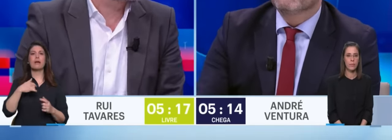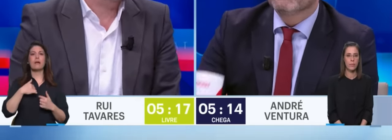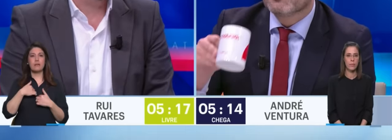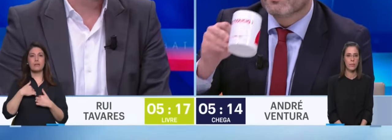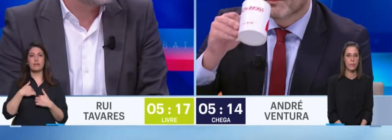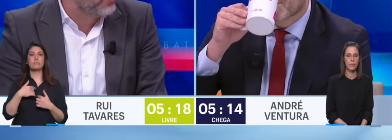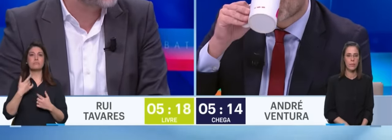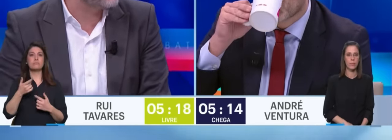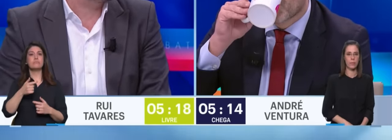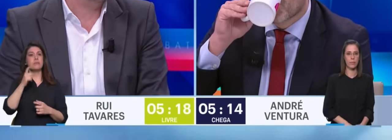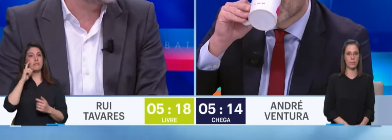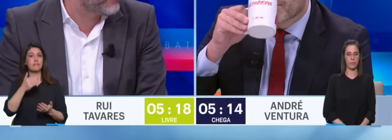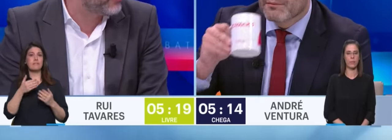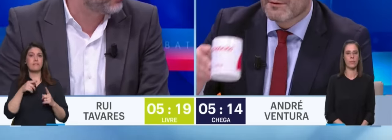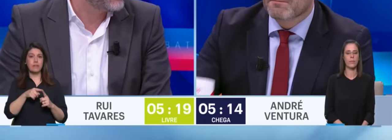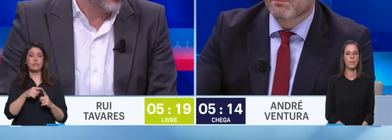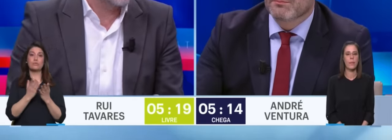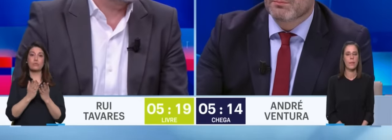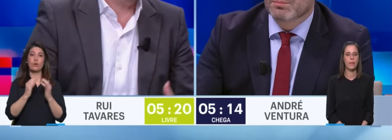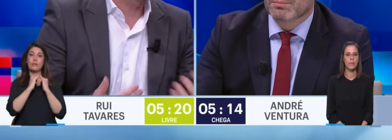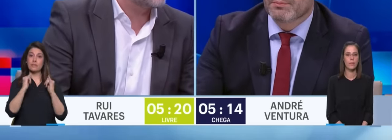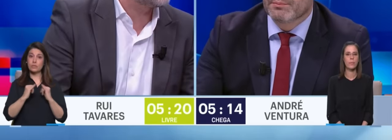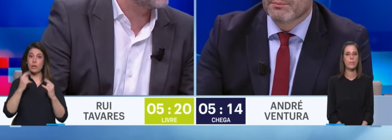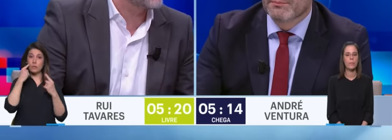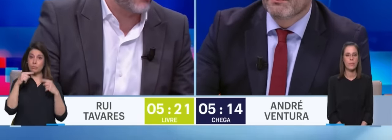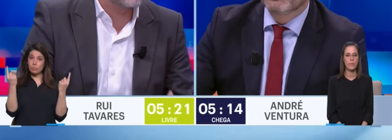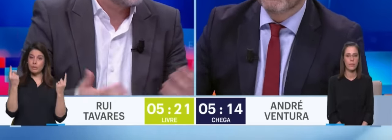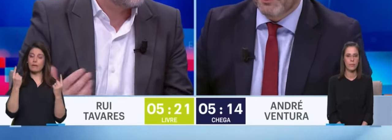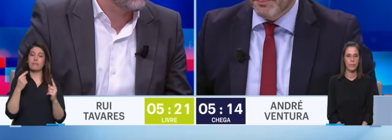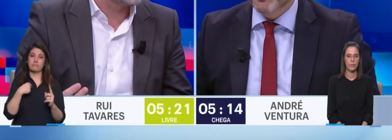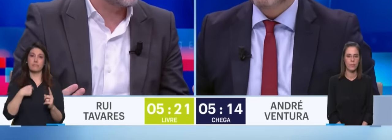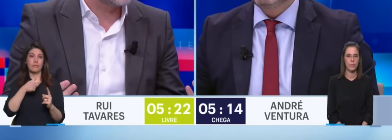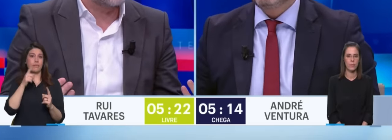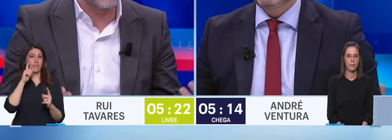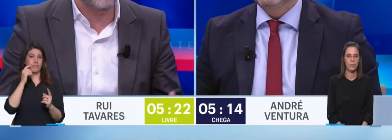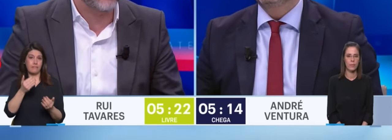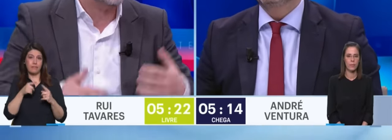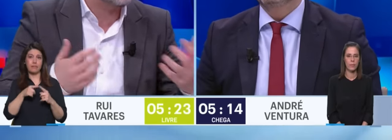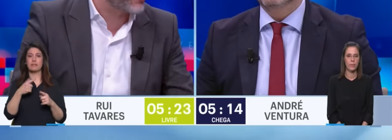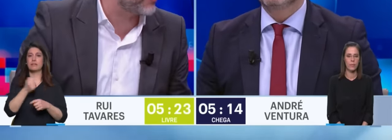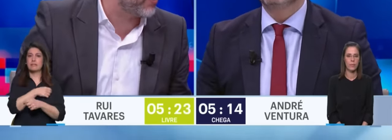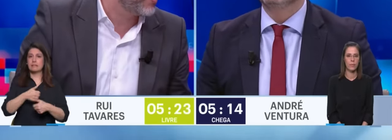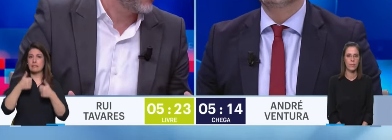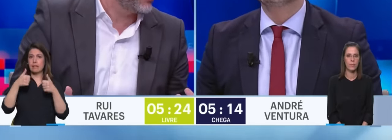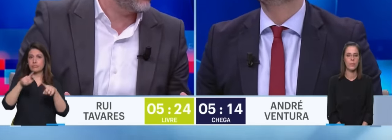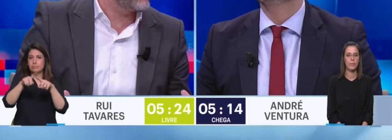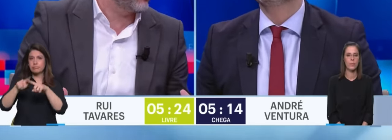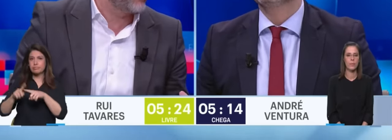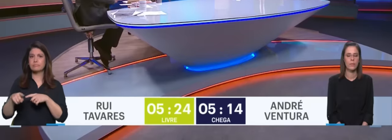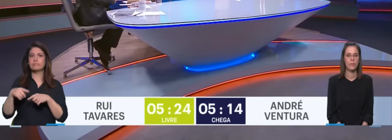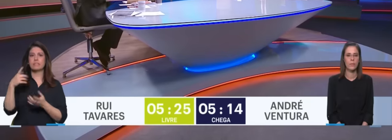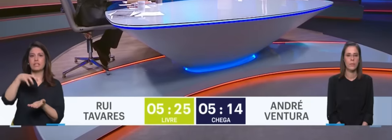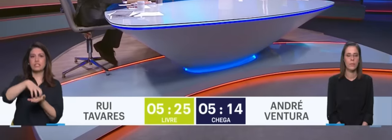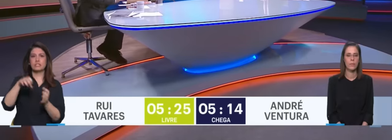de uma escola internacional pública como tenho sempre defendido e que precisamente desse possibilidade com as cidades cada vez mais diversas com a capitação de agências